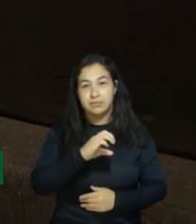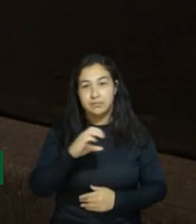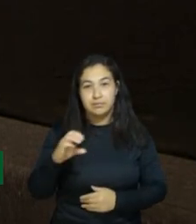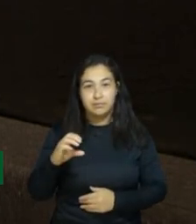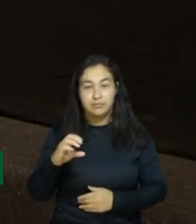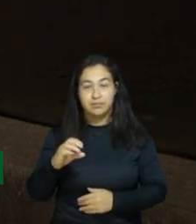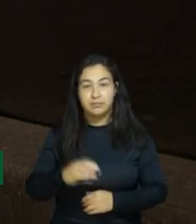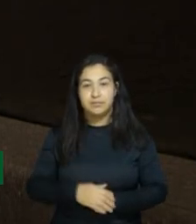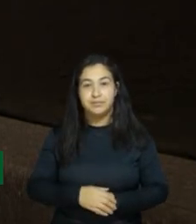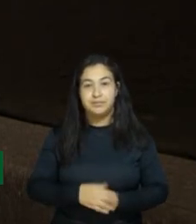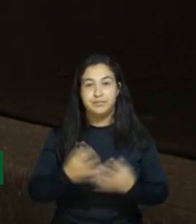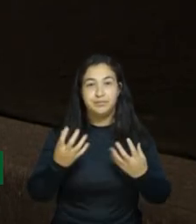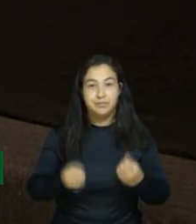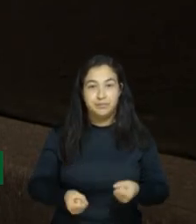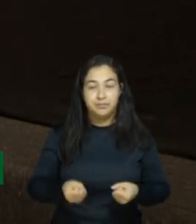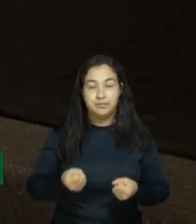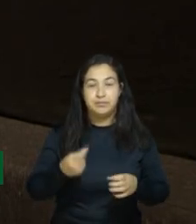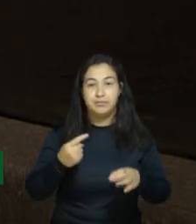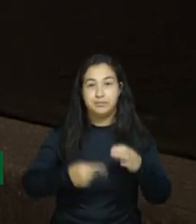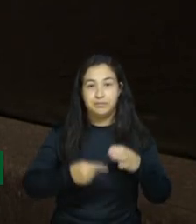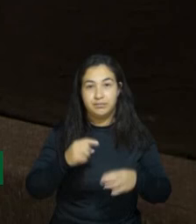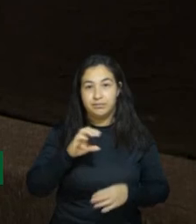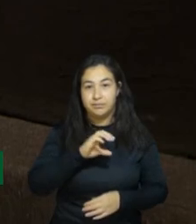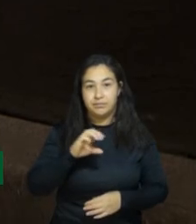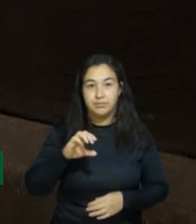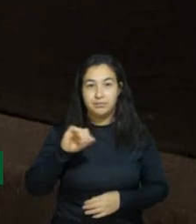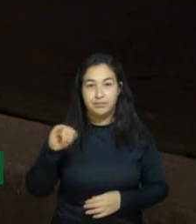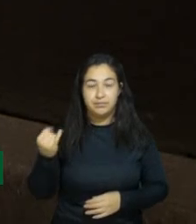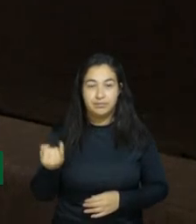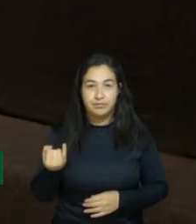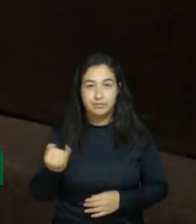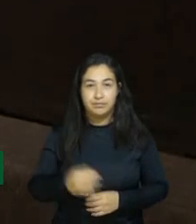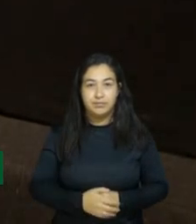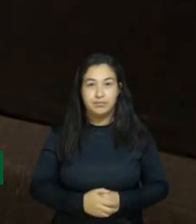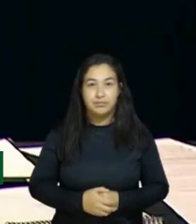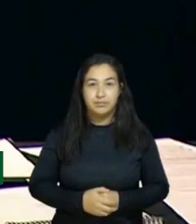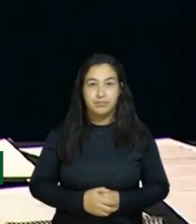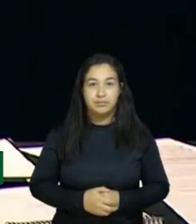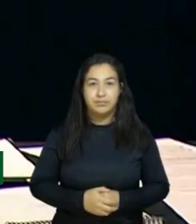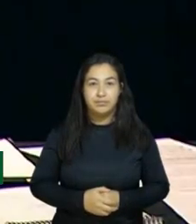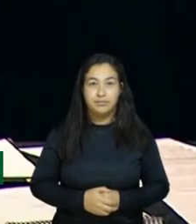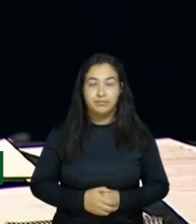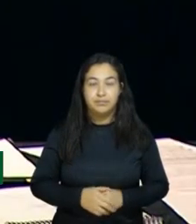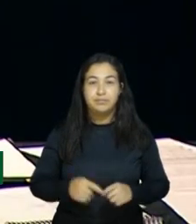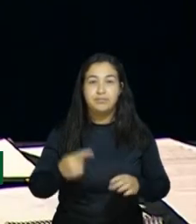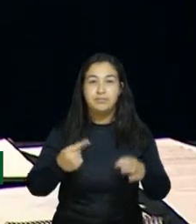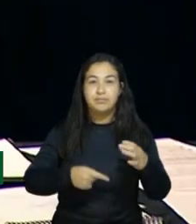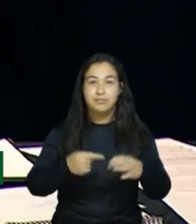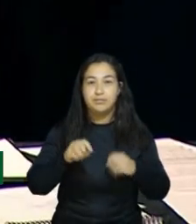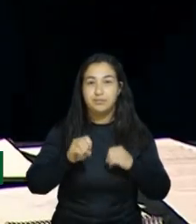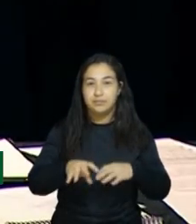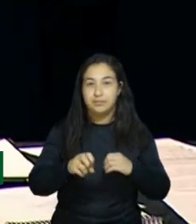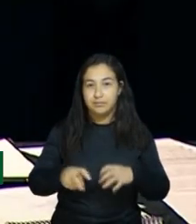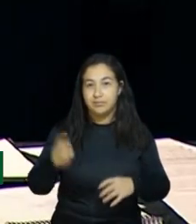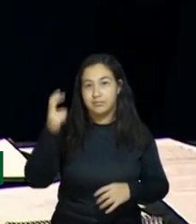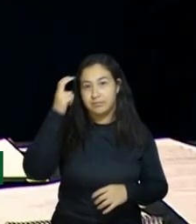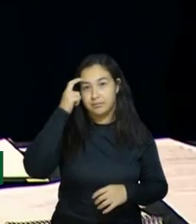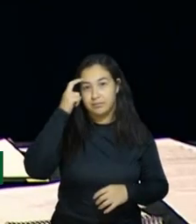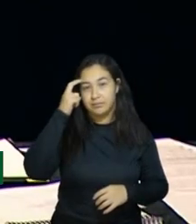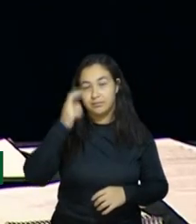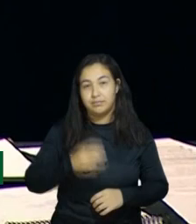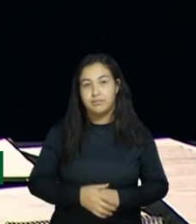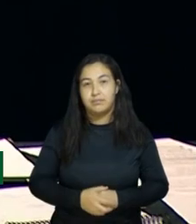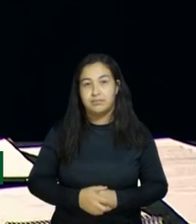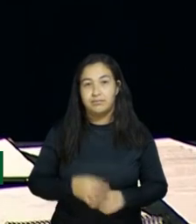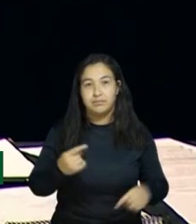modificativa e pareceres favoráveis da Comissão de Constituição e Justiça, relatoria deputado Pepe Colasso, Comissão de Educação e Cultura, relatoria deputado Mário Mota,